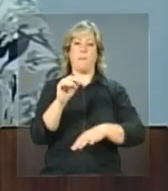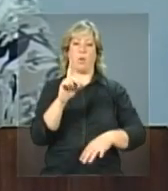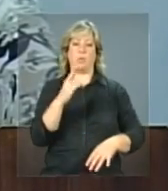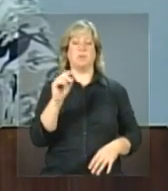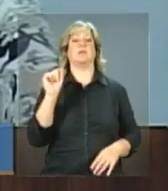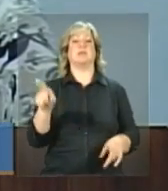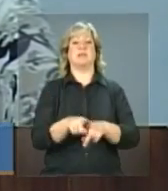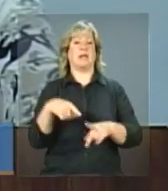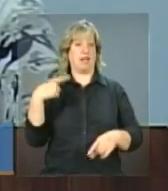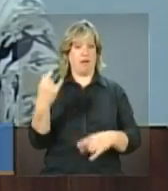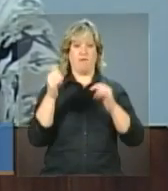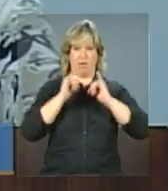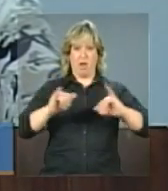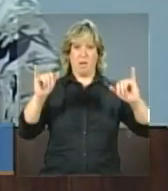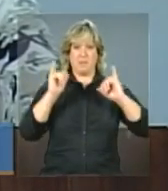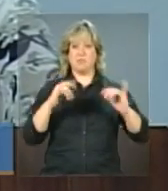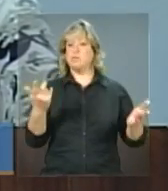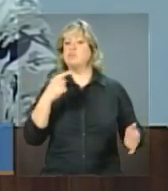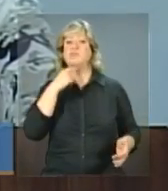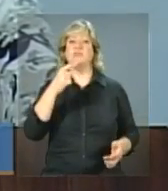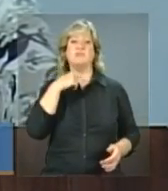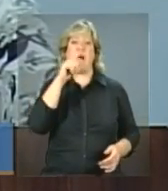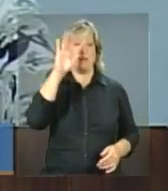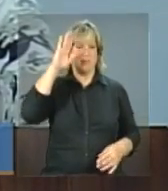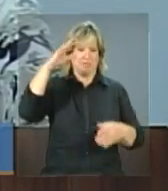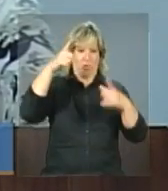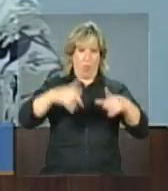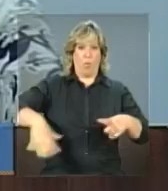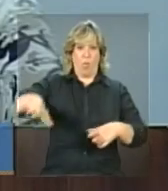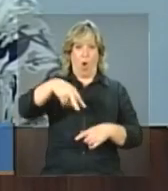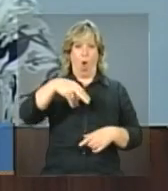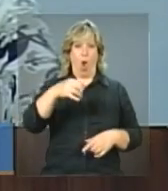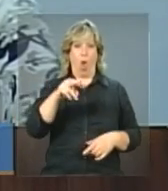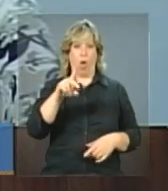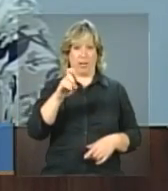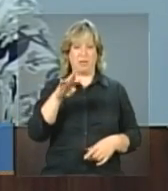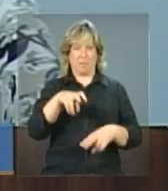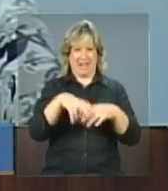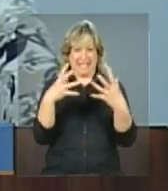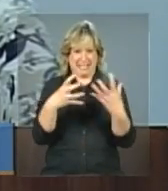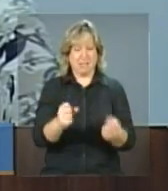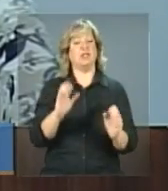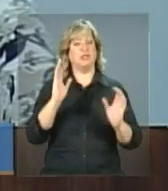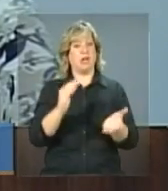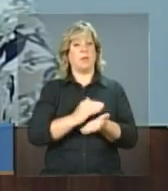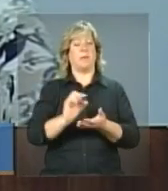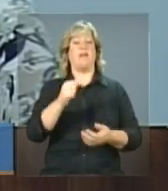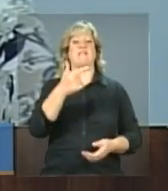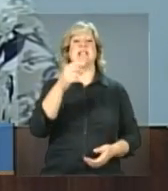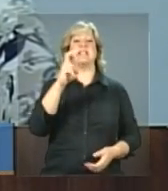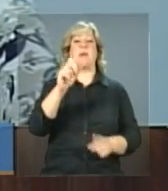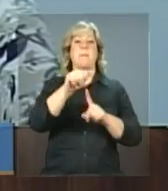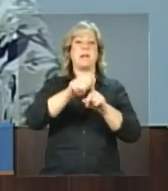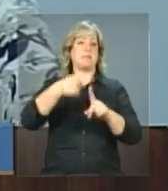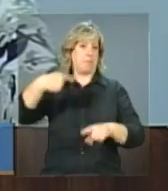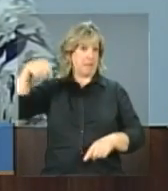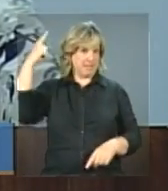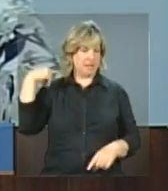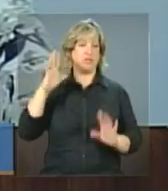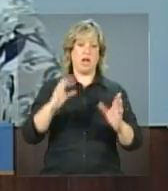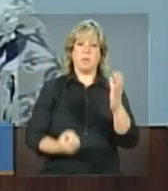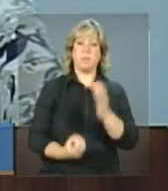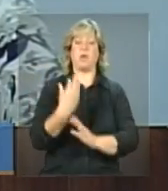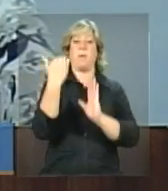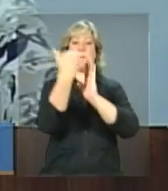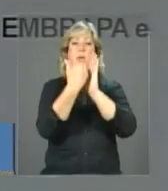sem acesso à água, em especial no Nordeste brasileiro, já lançamos, no dia 25 do mês passado, o